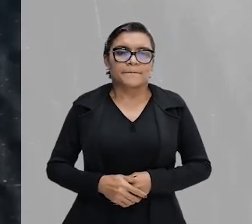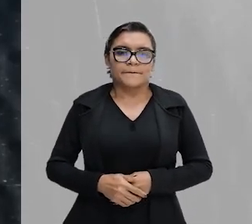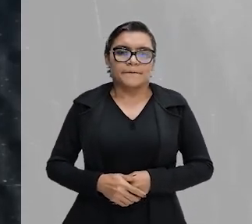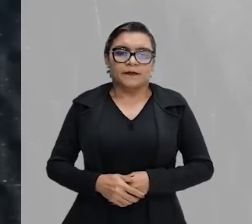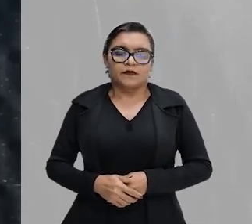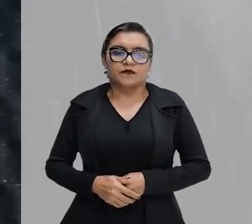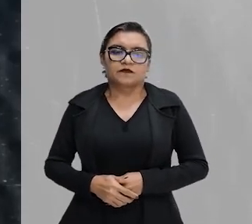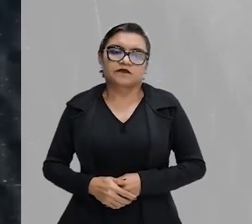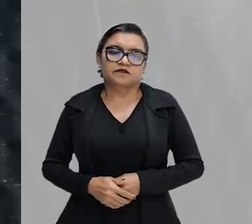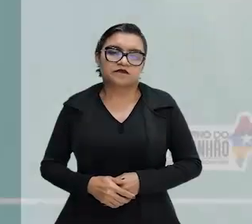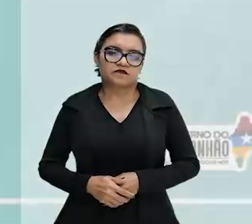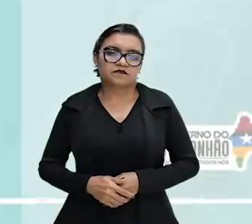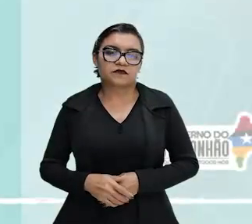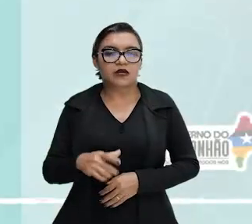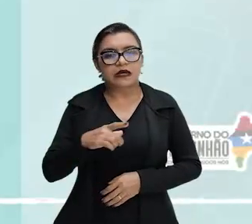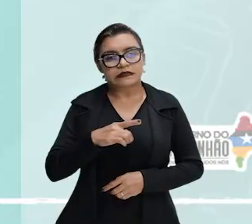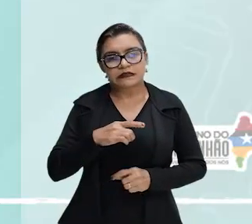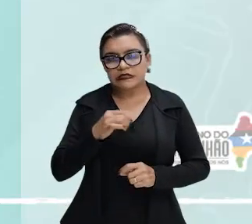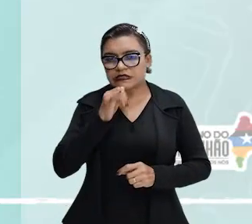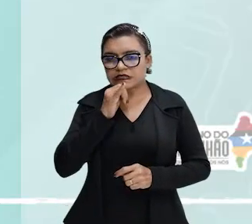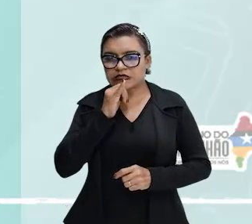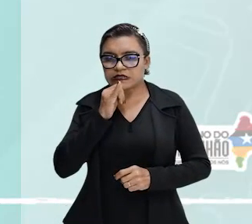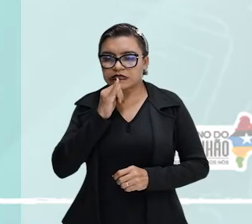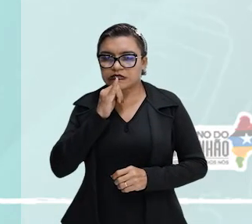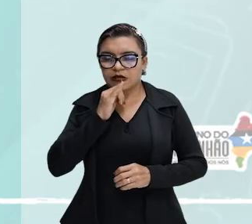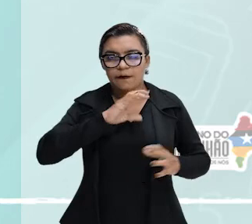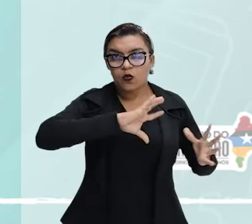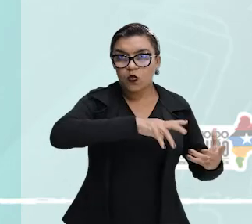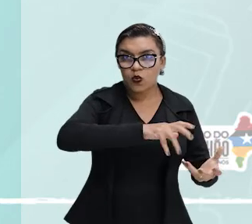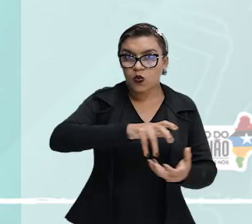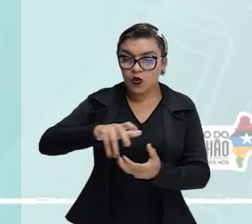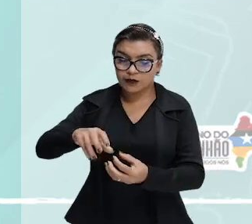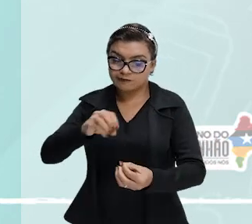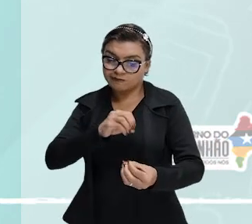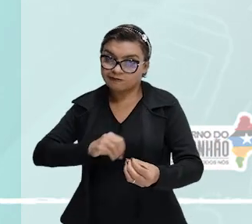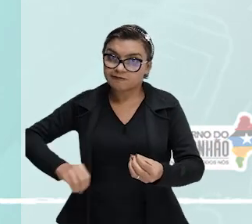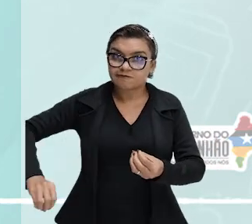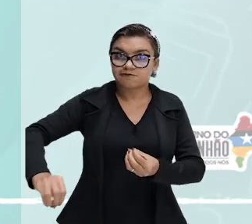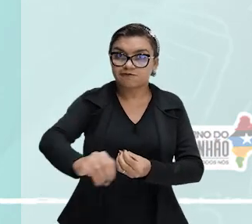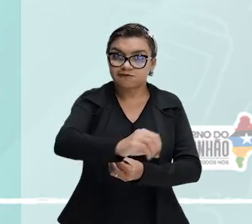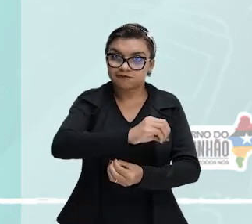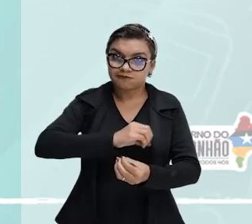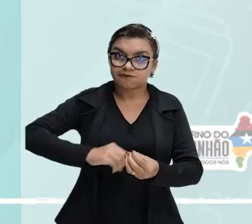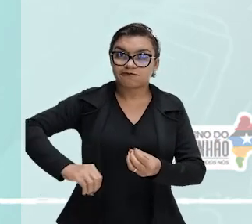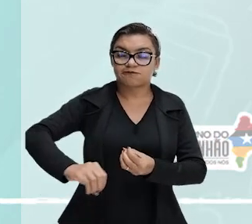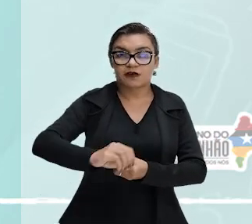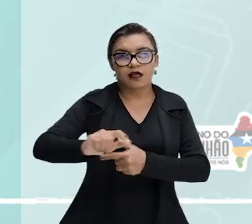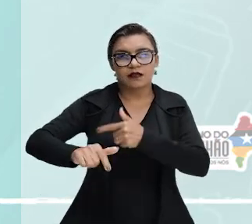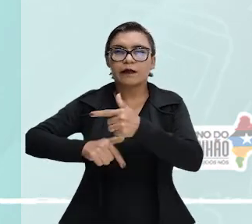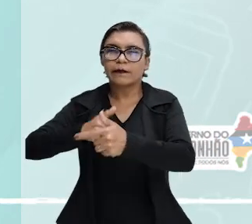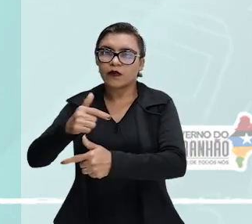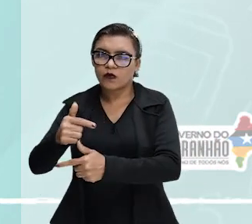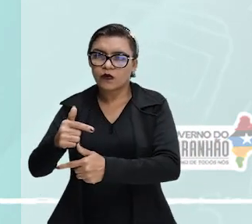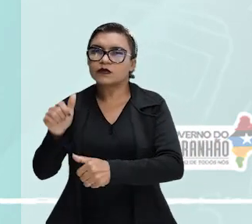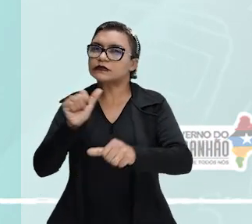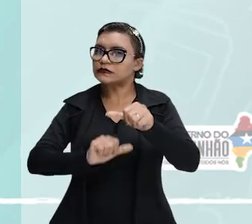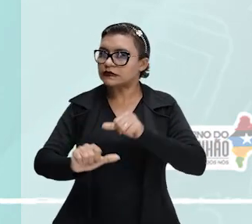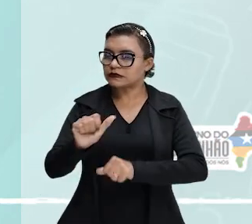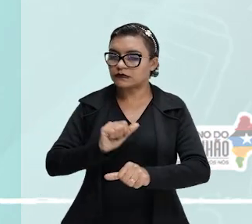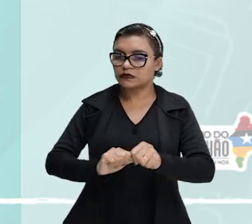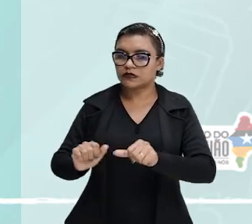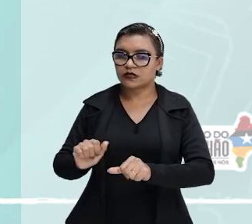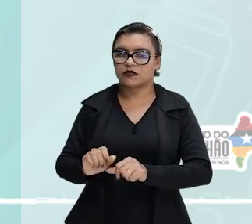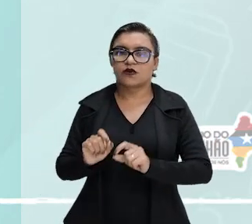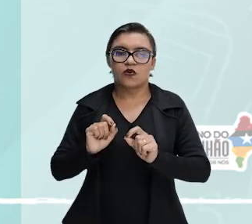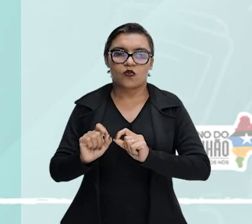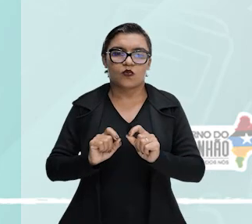mesmo tendo mantido a ideia de órbitas circulares dos planetas, ok? Que isso foi mudado depois aí por Kepler. O que impediu